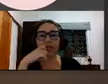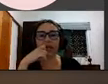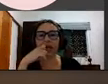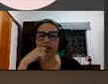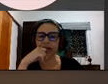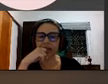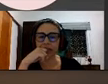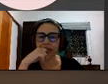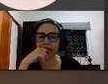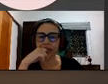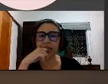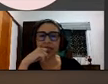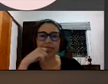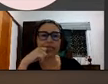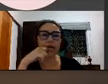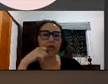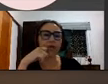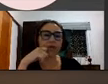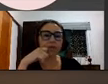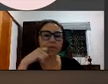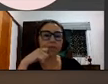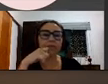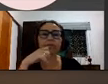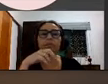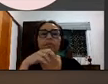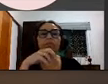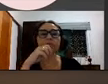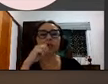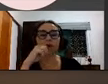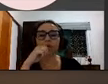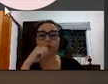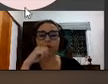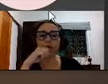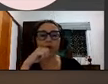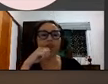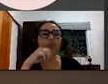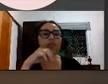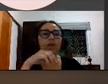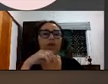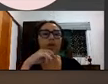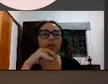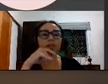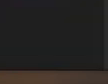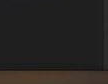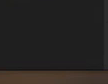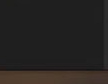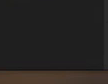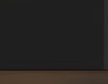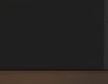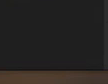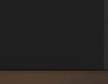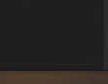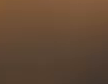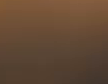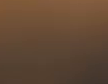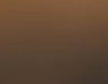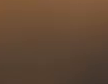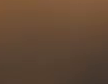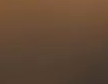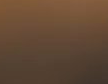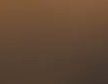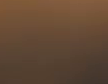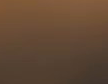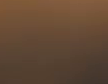some. É sério? Então, eu acho que tá, ele tá